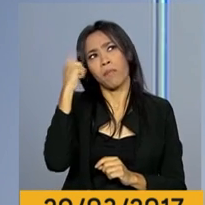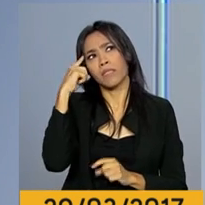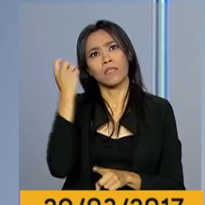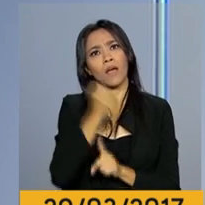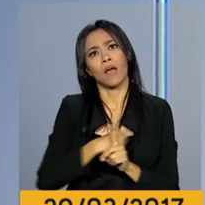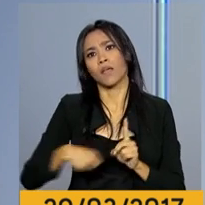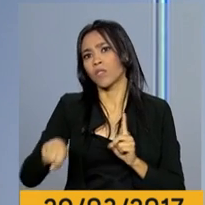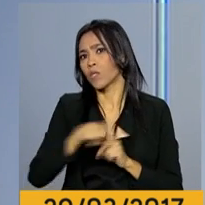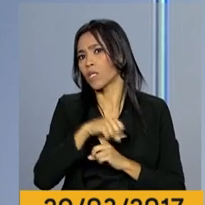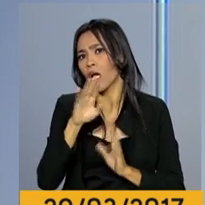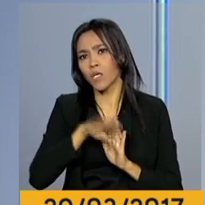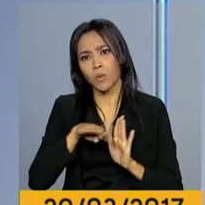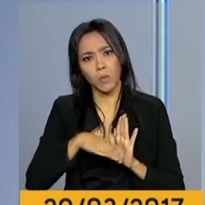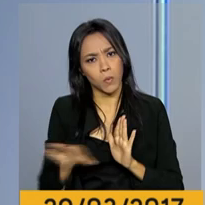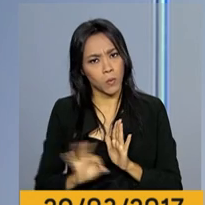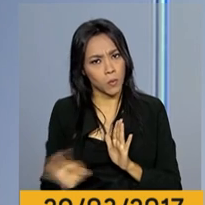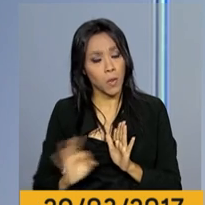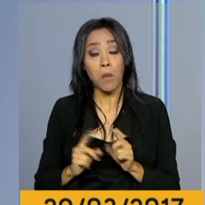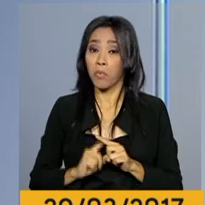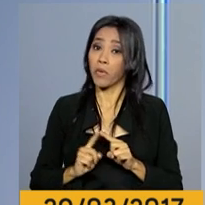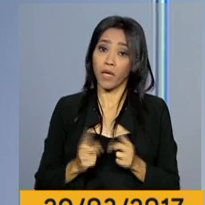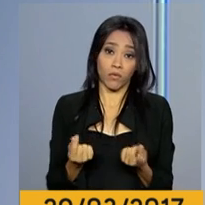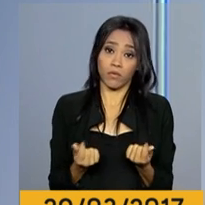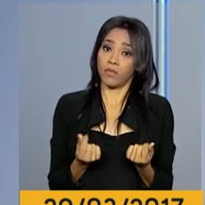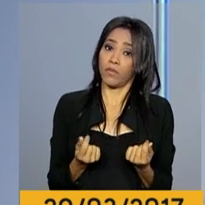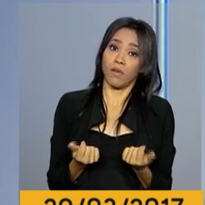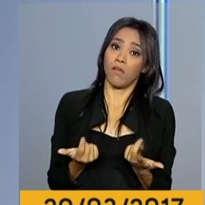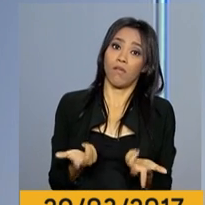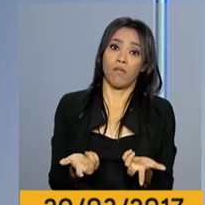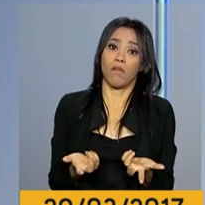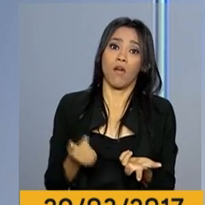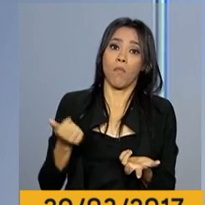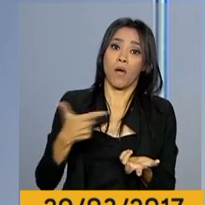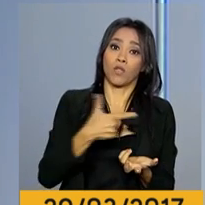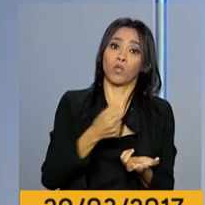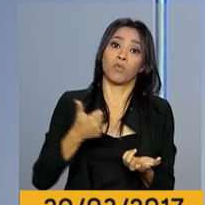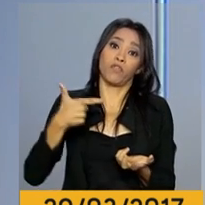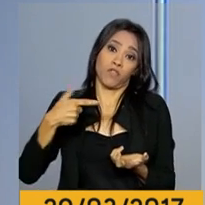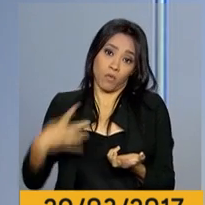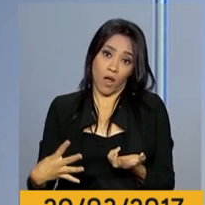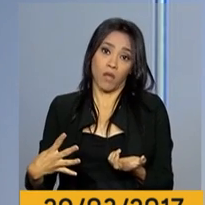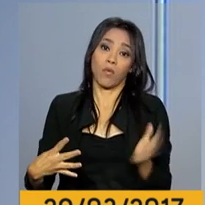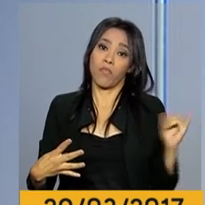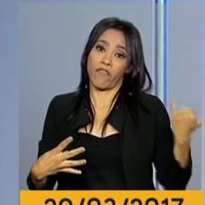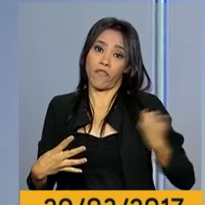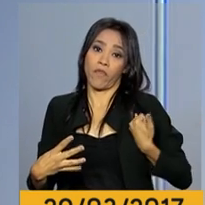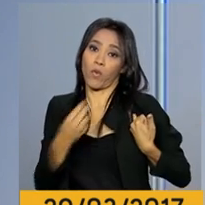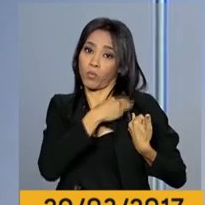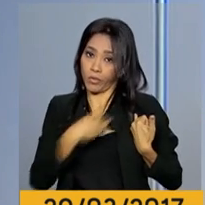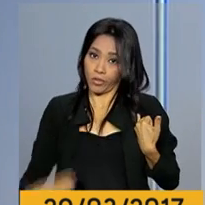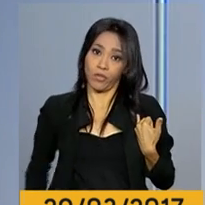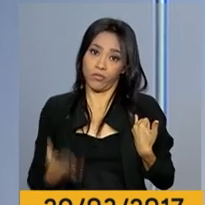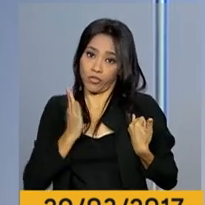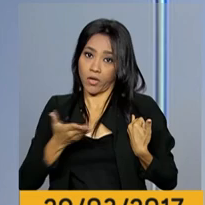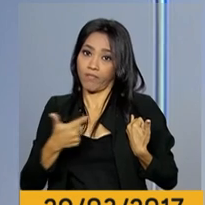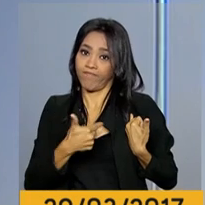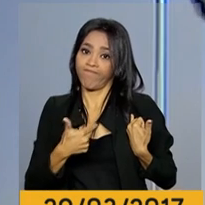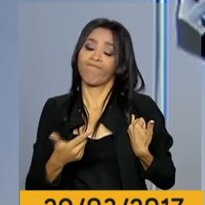de nenhuma maneira porque a verba projetada para 2004 como diz o meu disse padilha